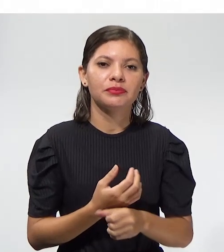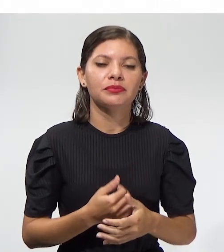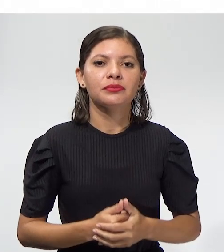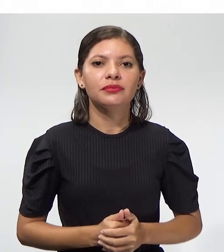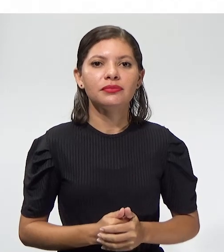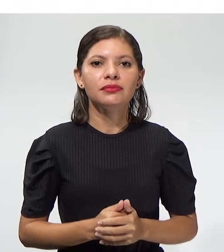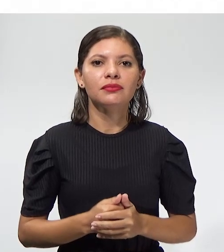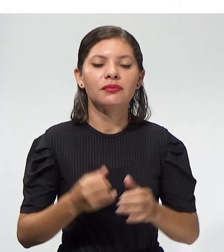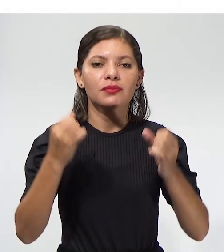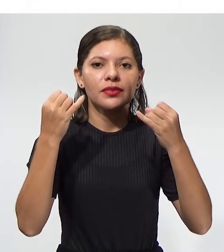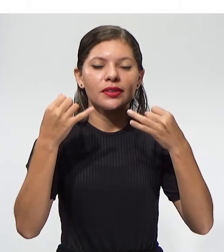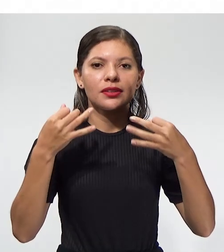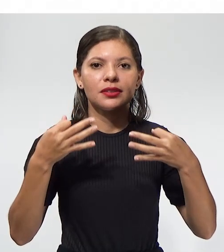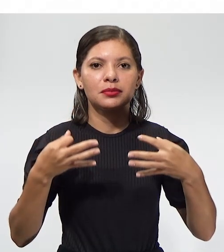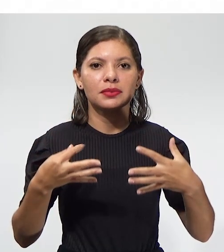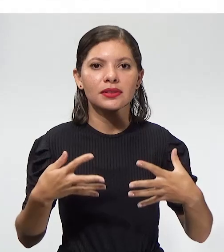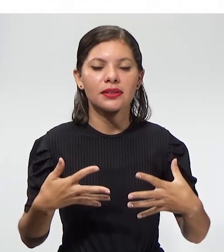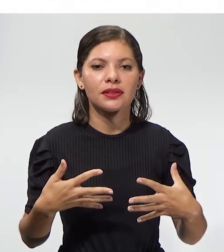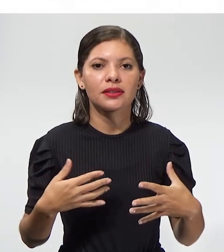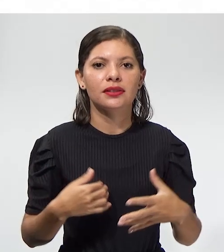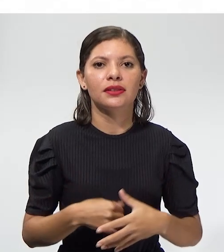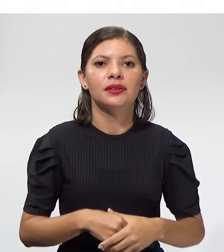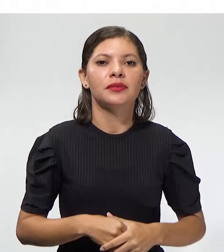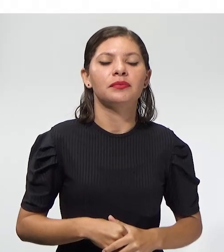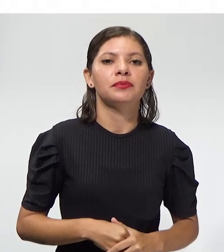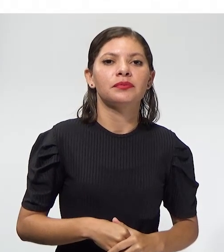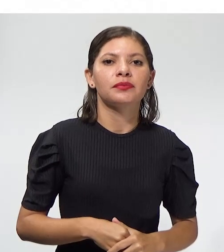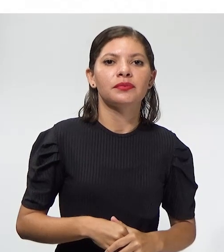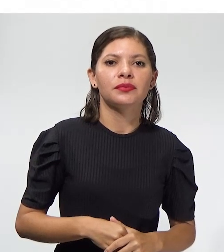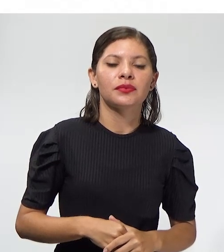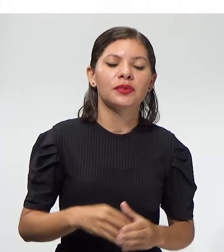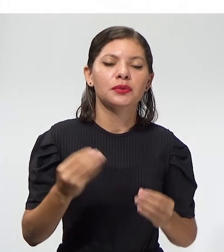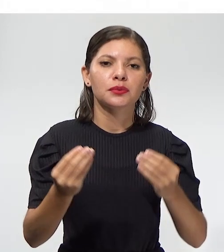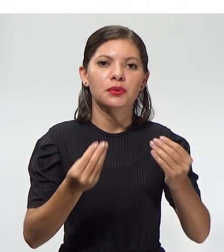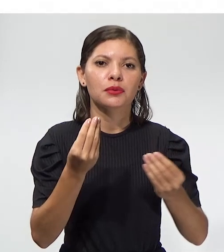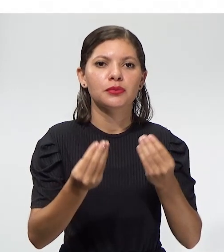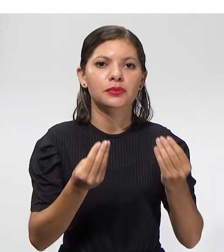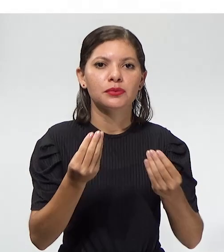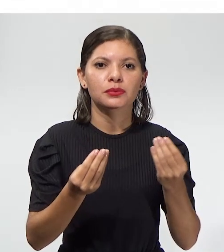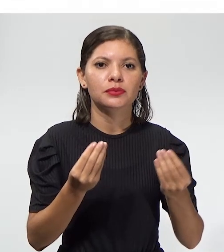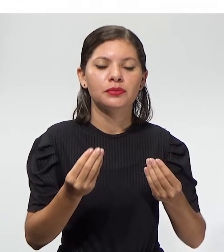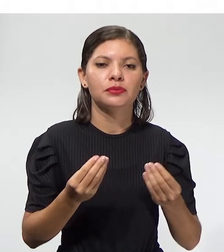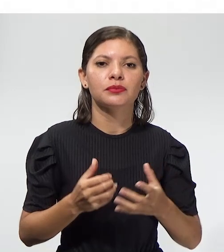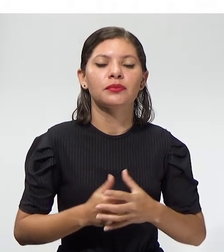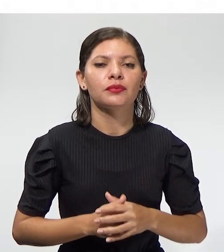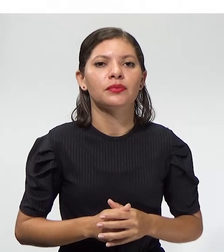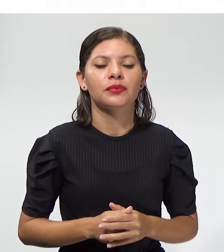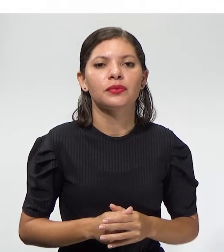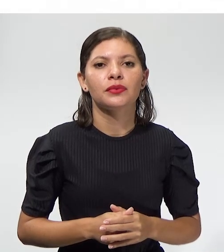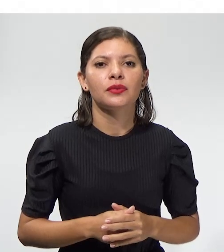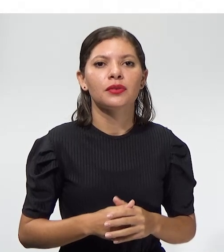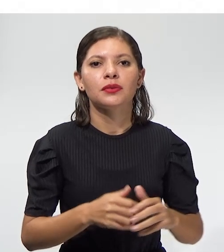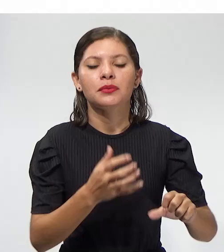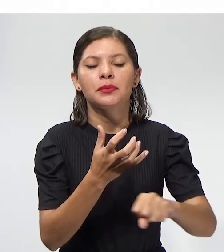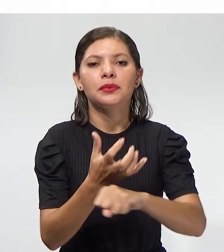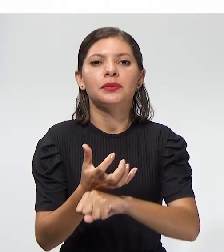de interdisciplinaridade, transdisciplinaridade, eu vou explicar aqui neste modelo como é que se